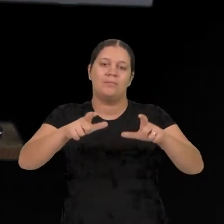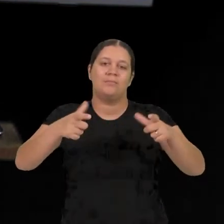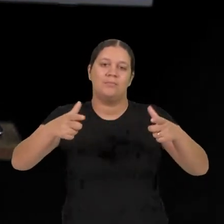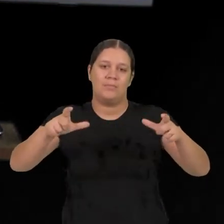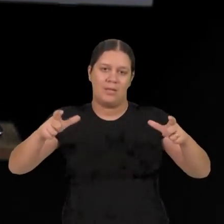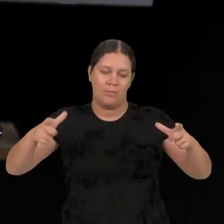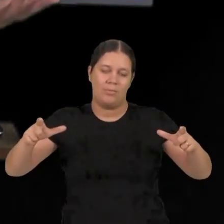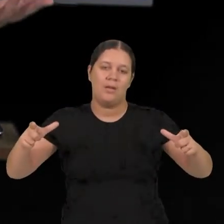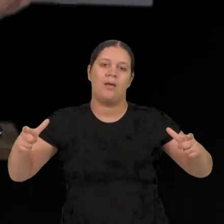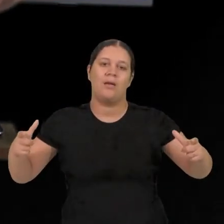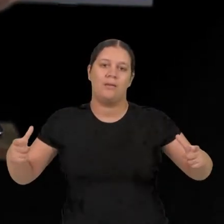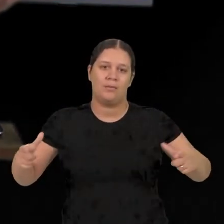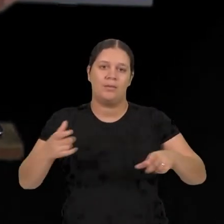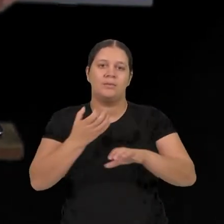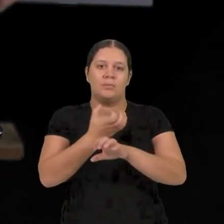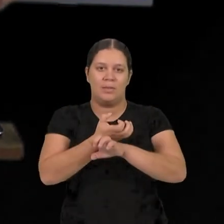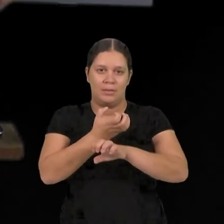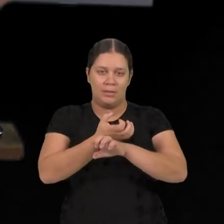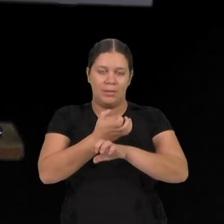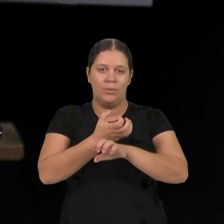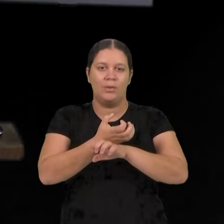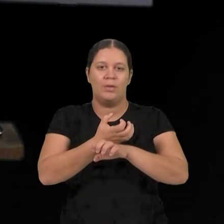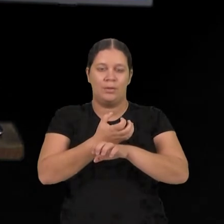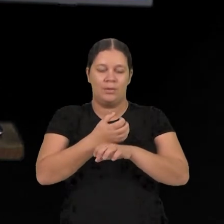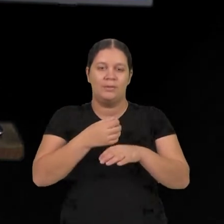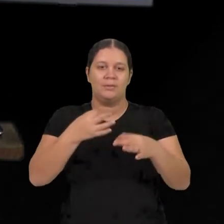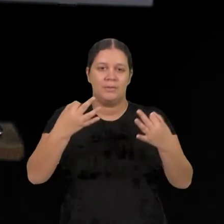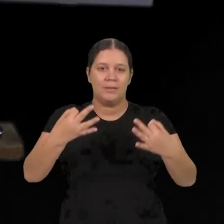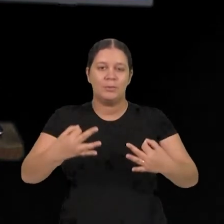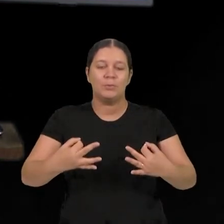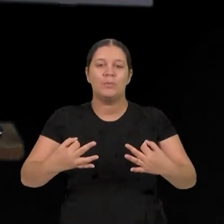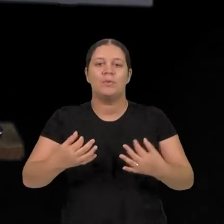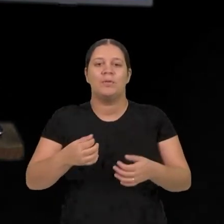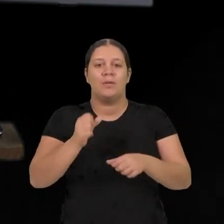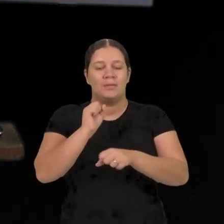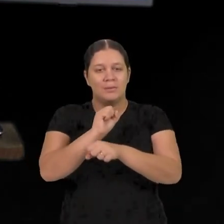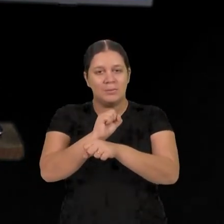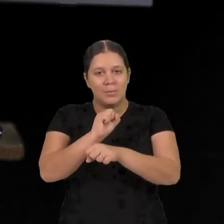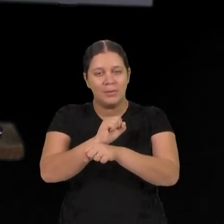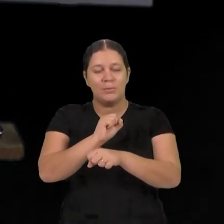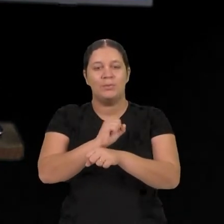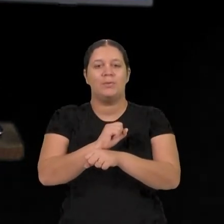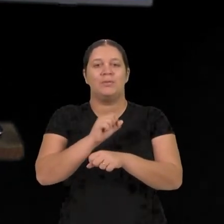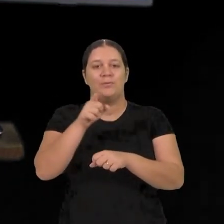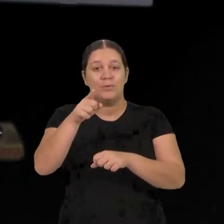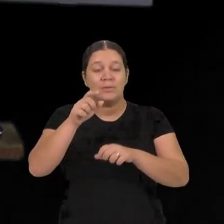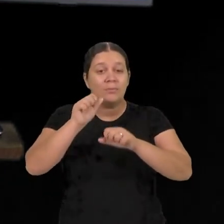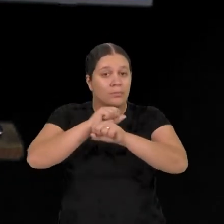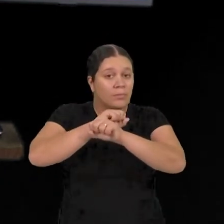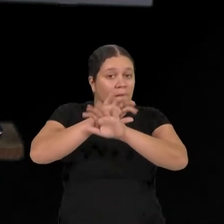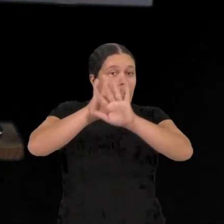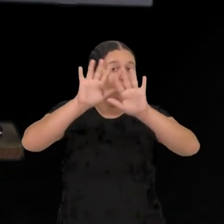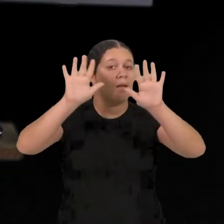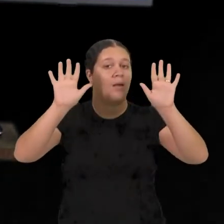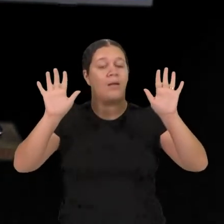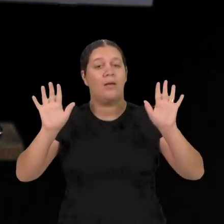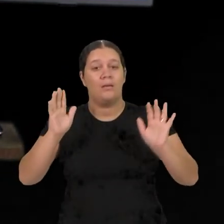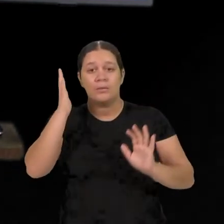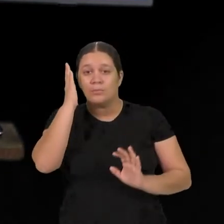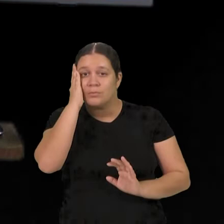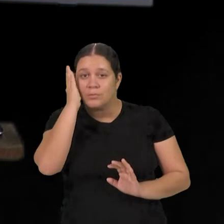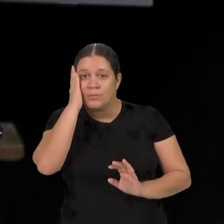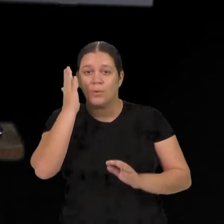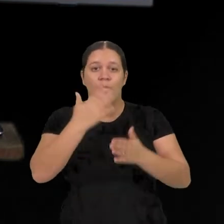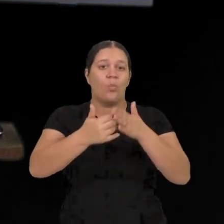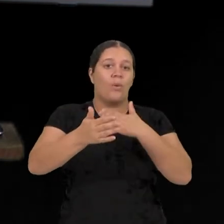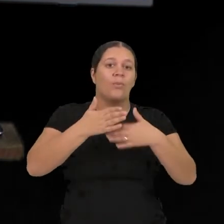multiplicar e ampliar esse material, tá? Então, eu espero que tenha ficado claro para você. Se você